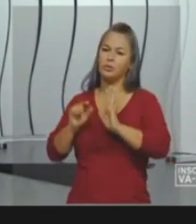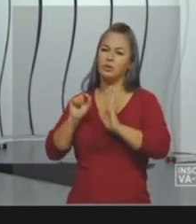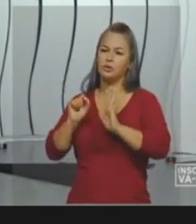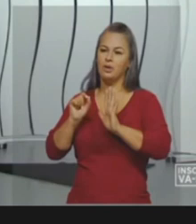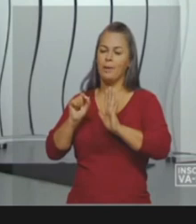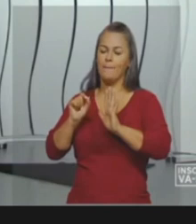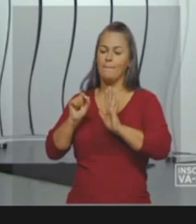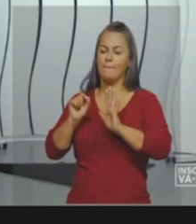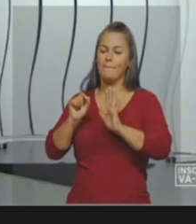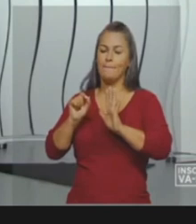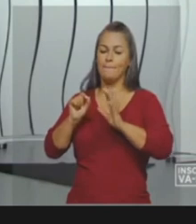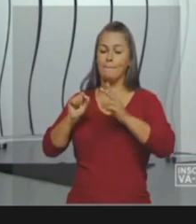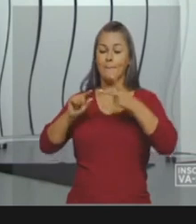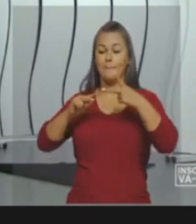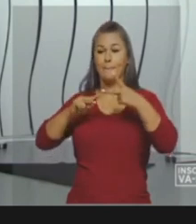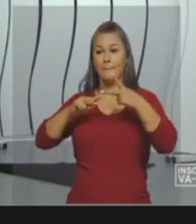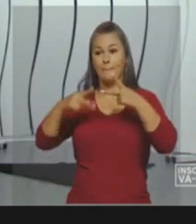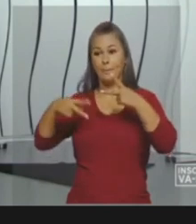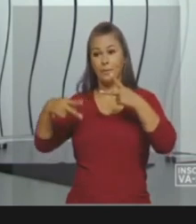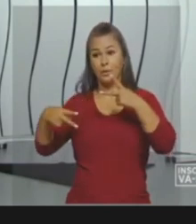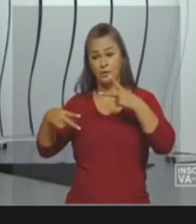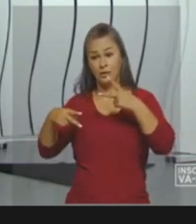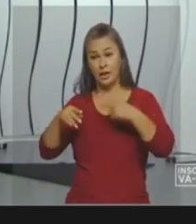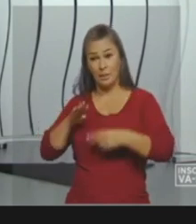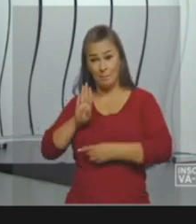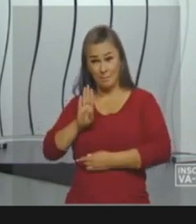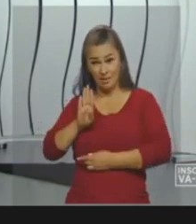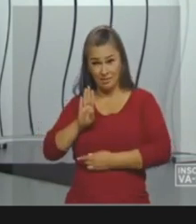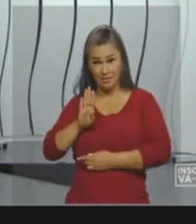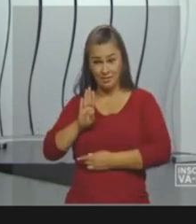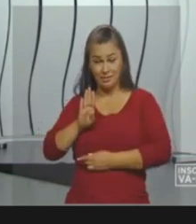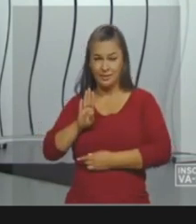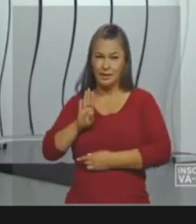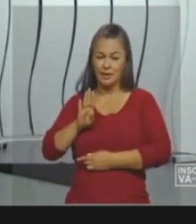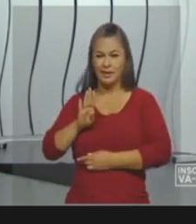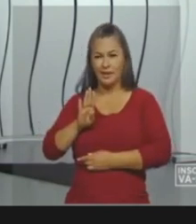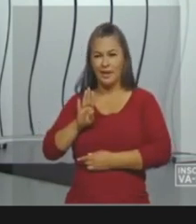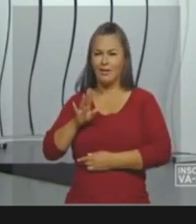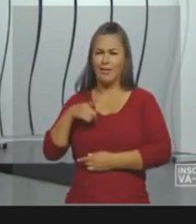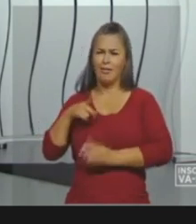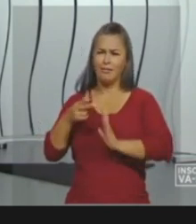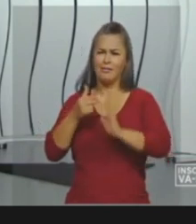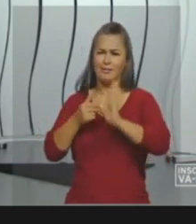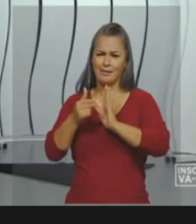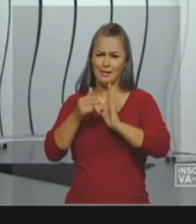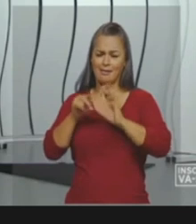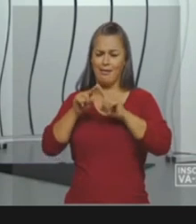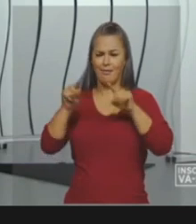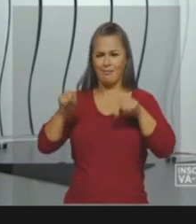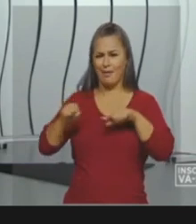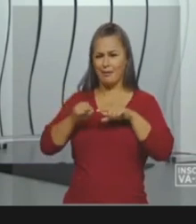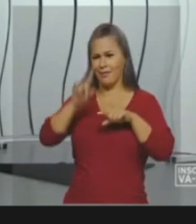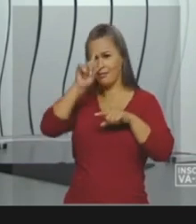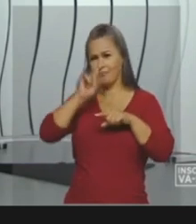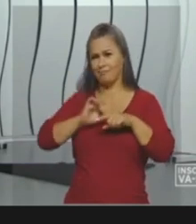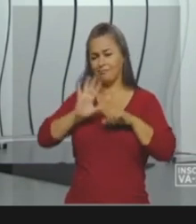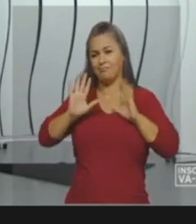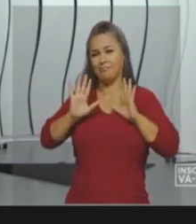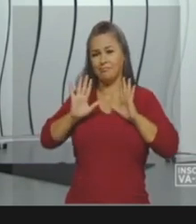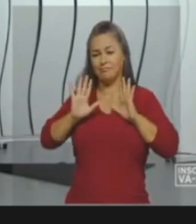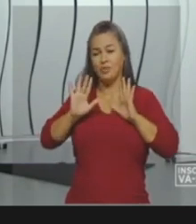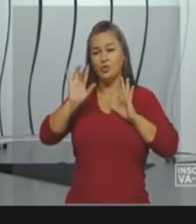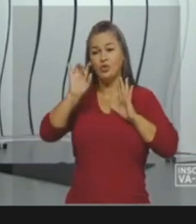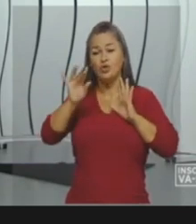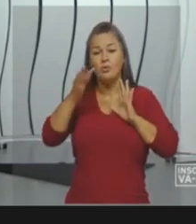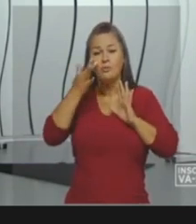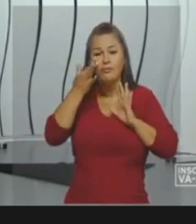proteína B como se fossem quadradinhos, tá? Não é que a vida real é isso, não. As proteínas têm um formato mais complexo. É uma representação em que eu